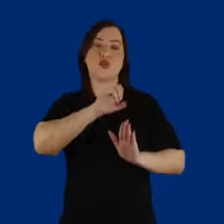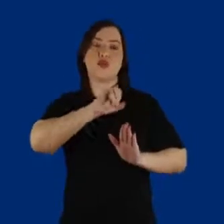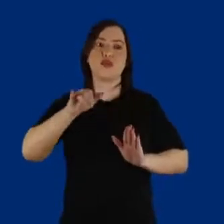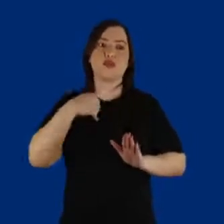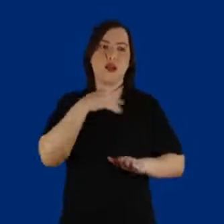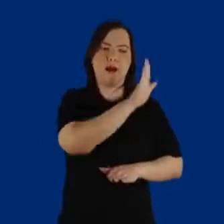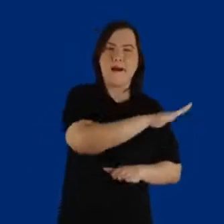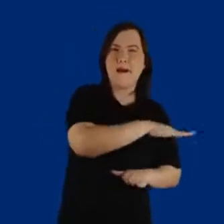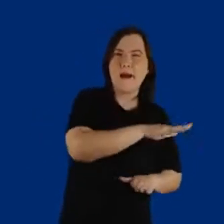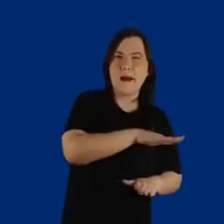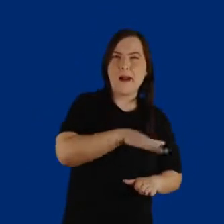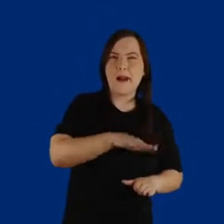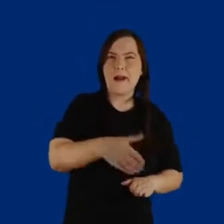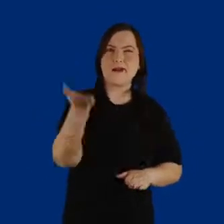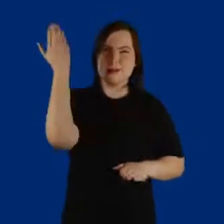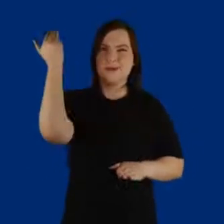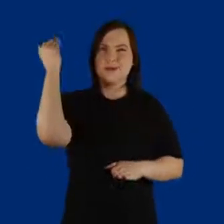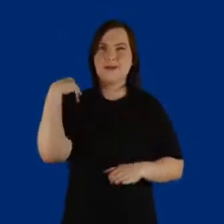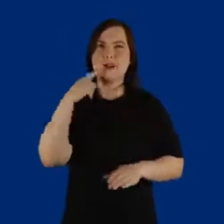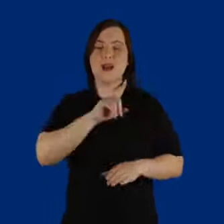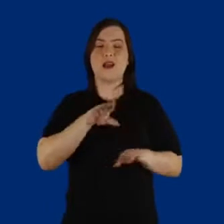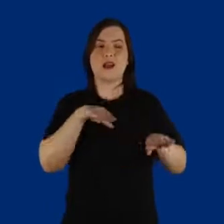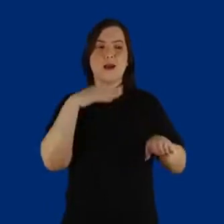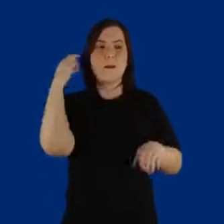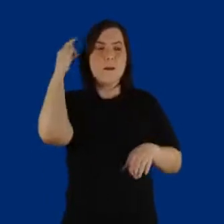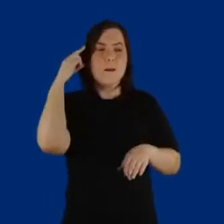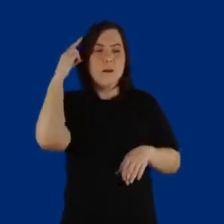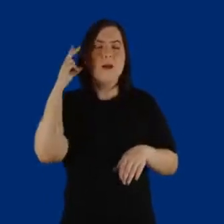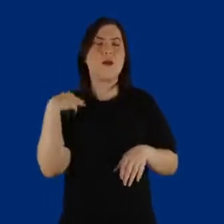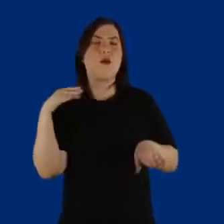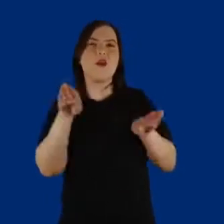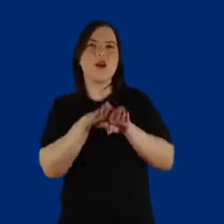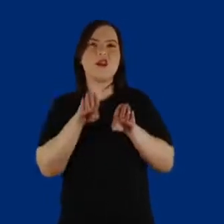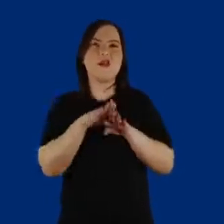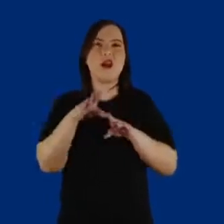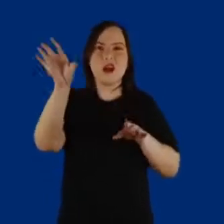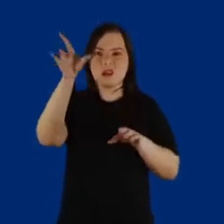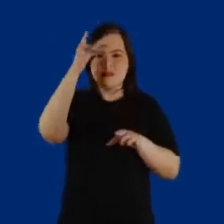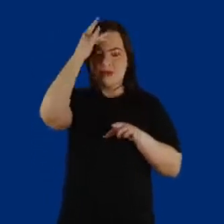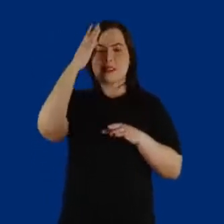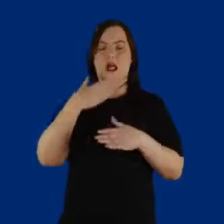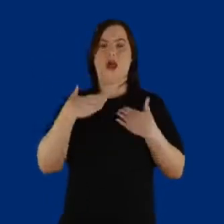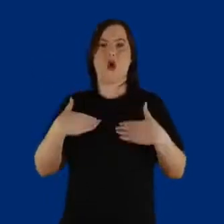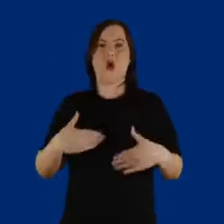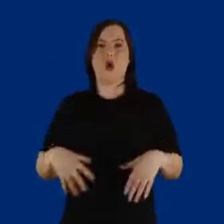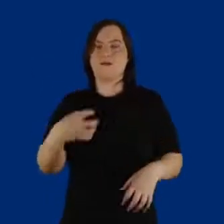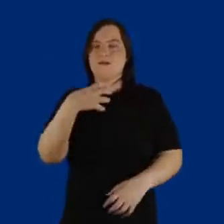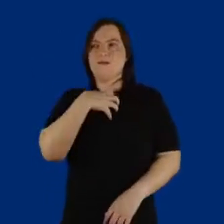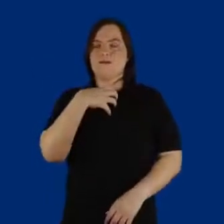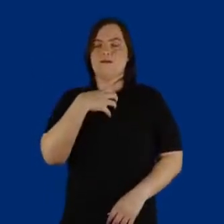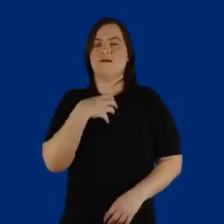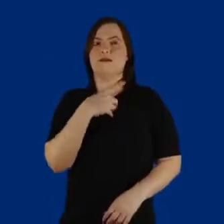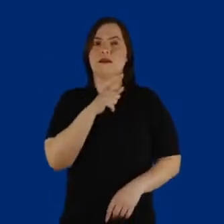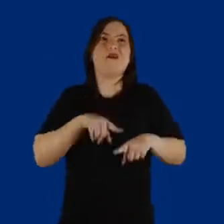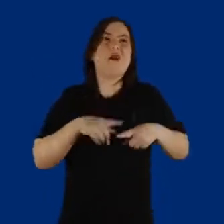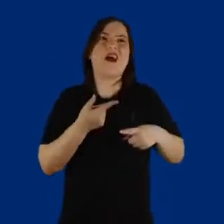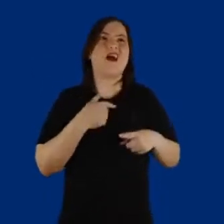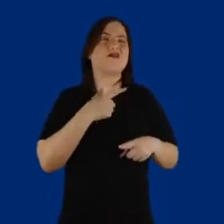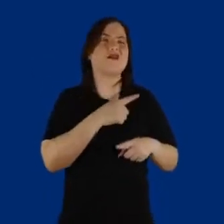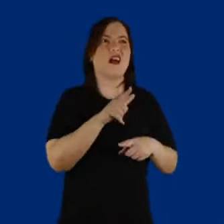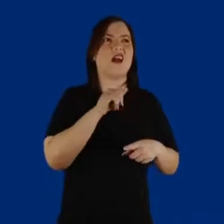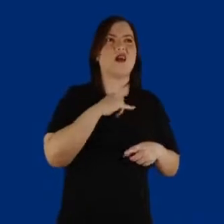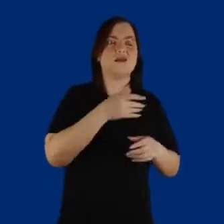somos crianças pequenas. E essas memórias que estão no nosso corpo, nós as sentimos, mas nós não temos